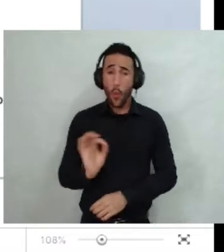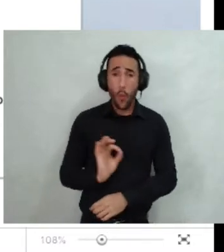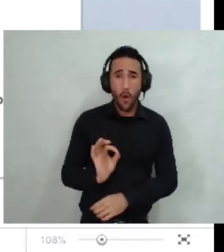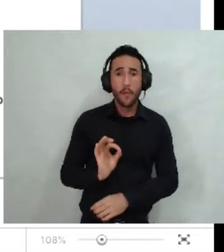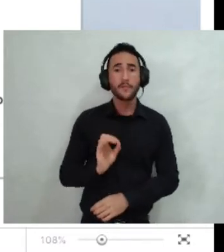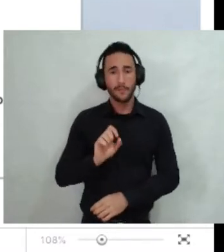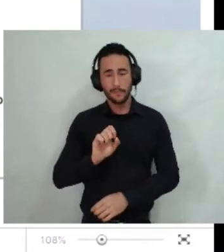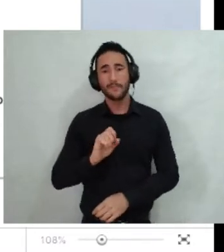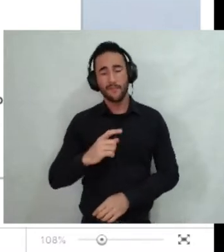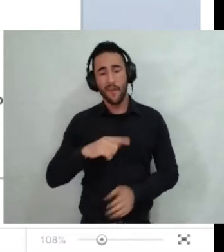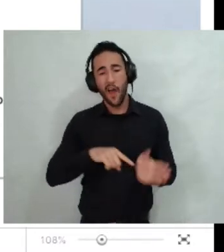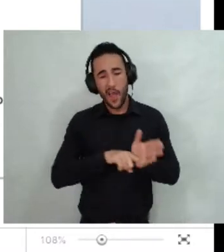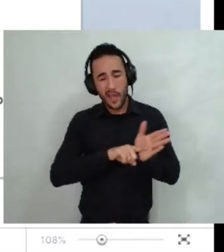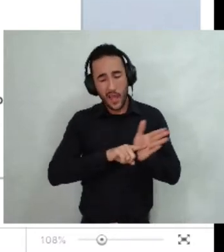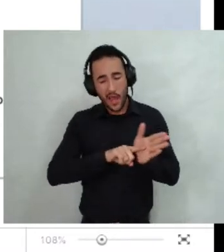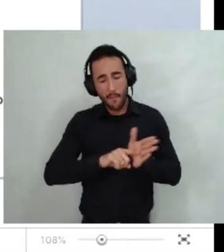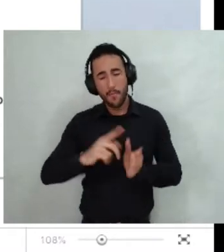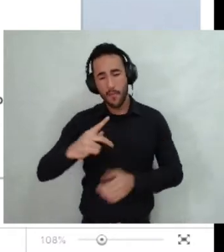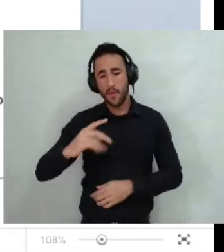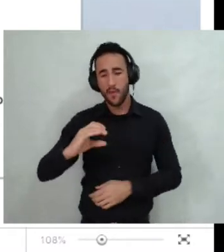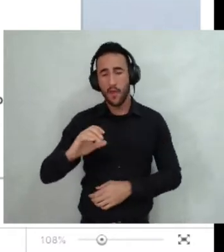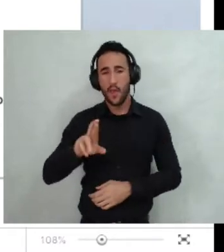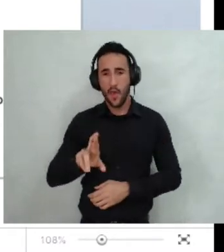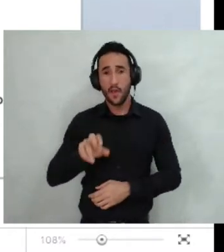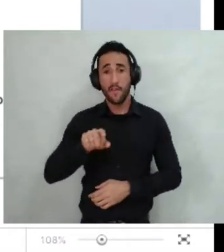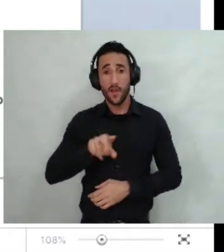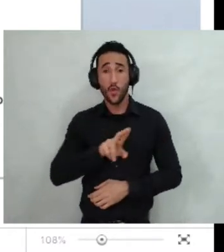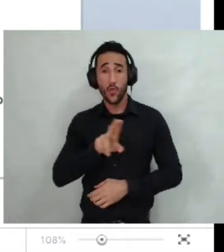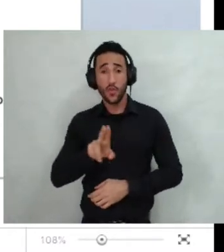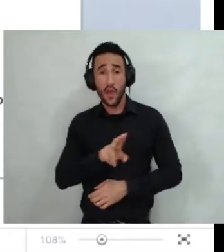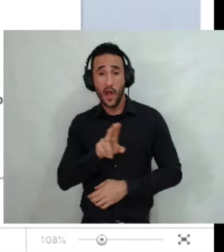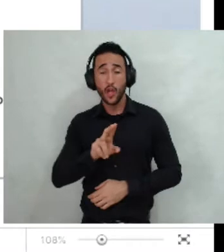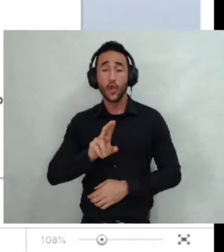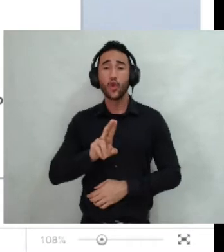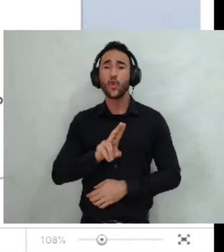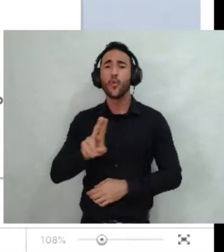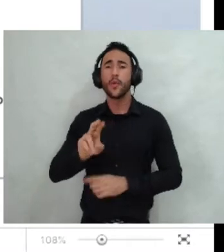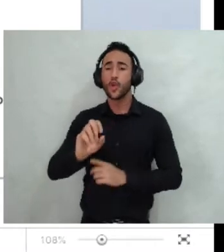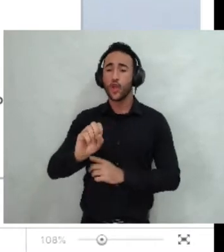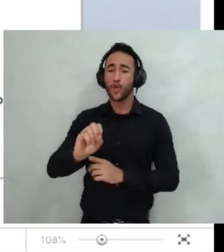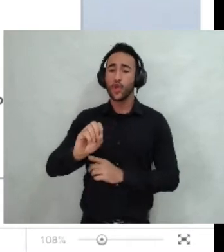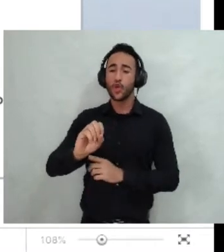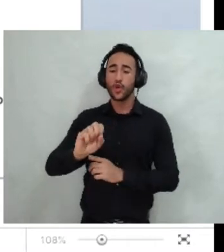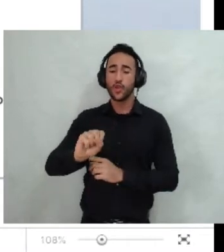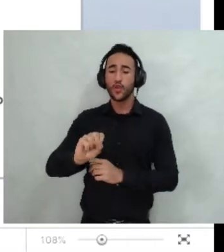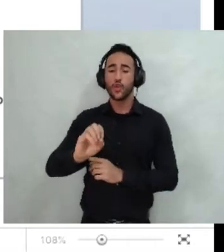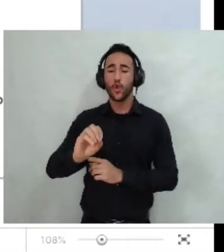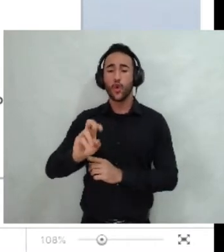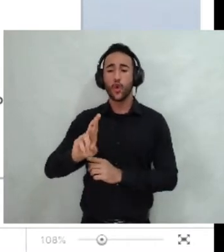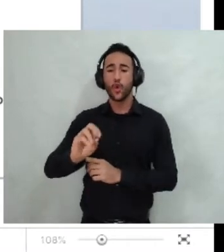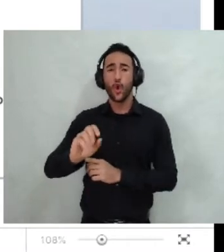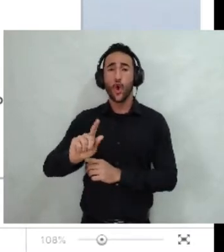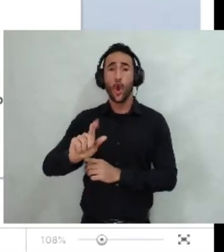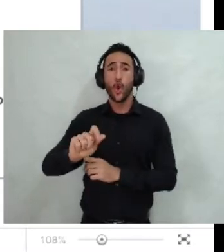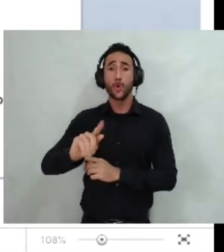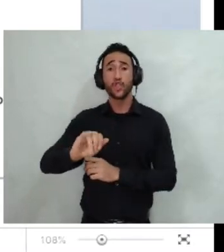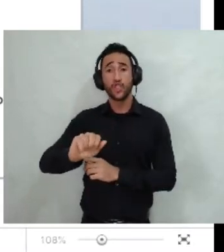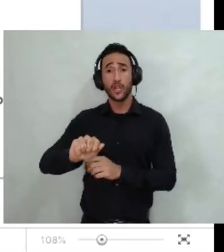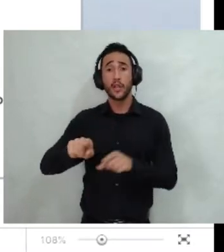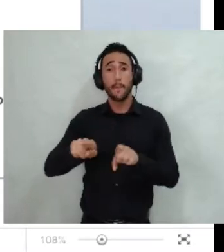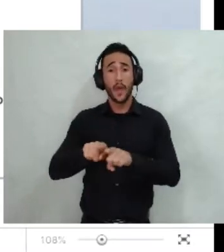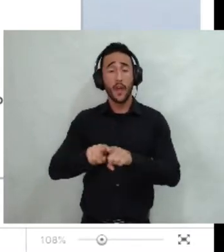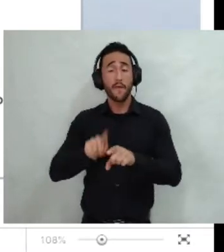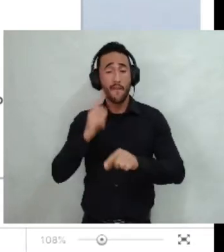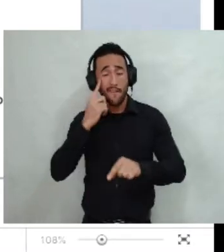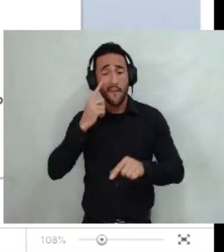finalizar com a utilização da sorologia em termos individual, em resposta vacinal, e depois o professor Quioro